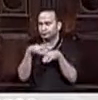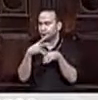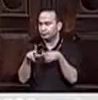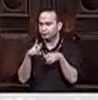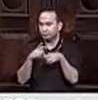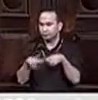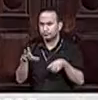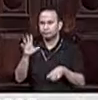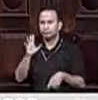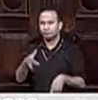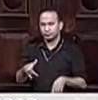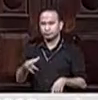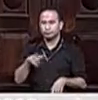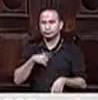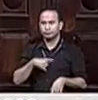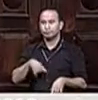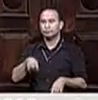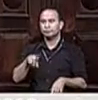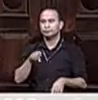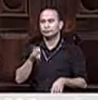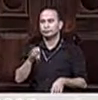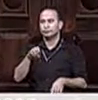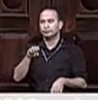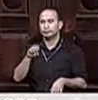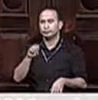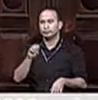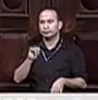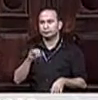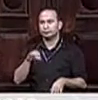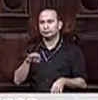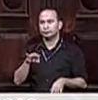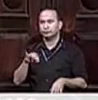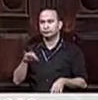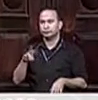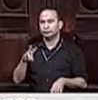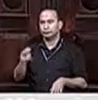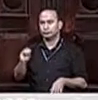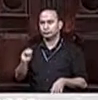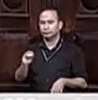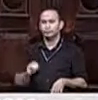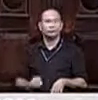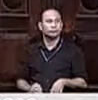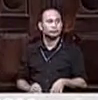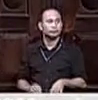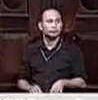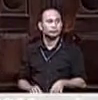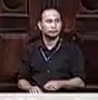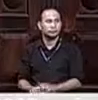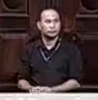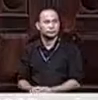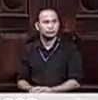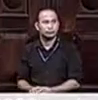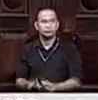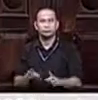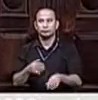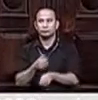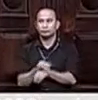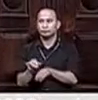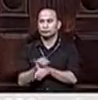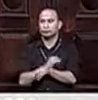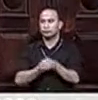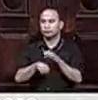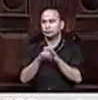já está o executivo. E manda para essa casa um projeto de